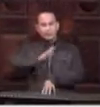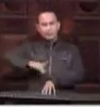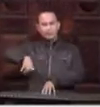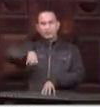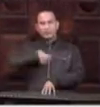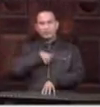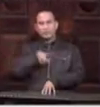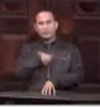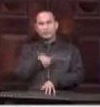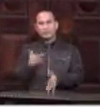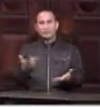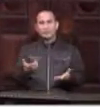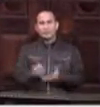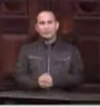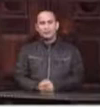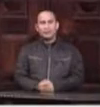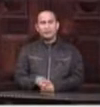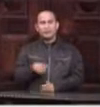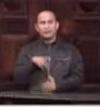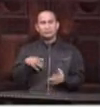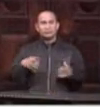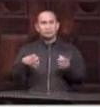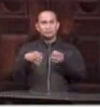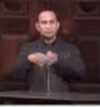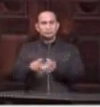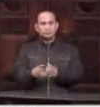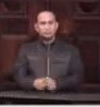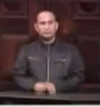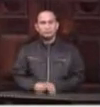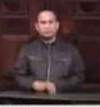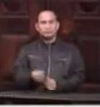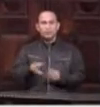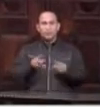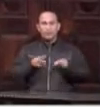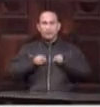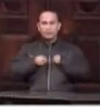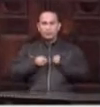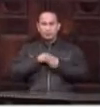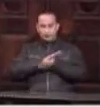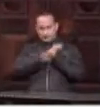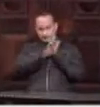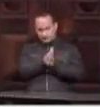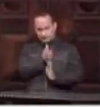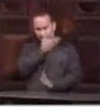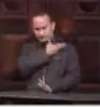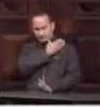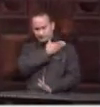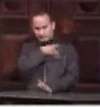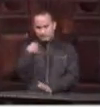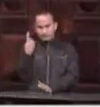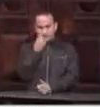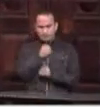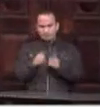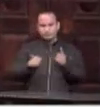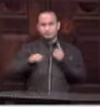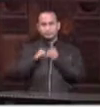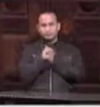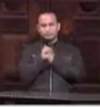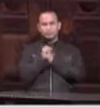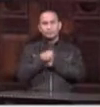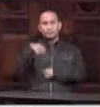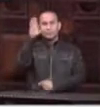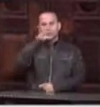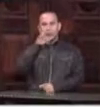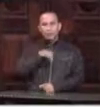que, de vez, extirpar as heranças do racismo da nossa sociedade e do Estado brasileiro. Esse